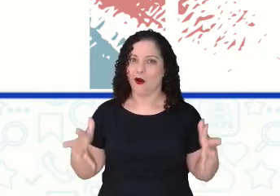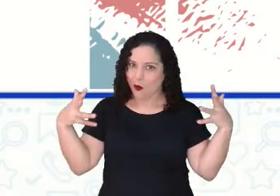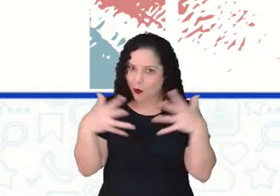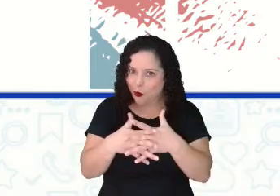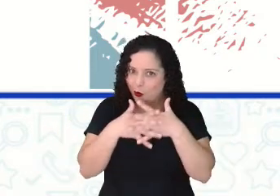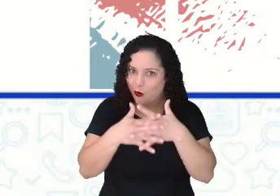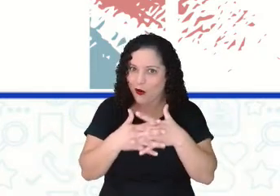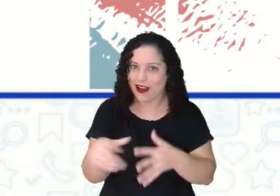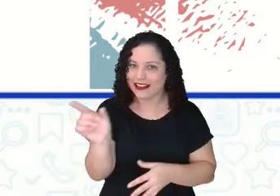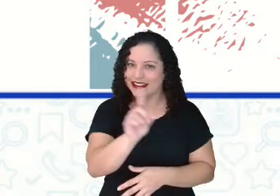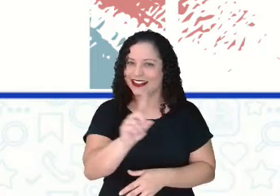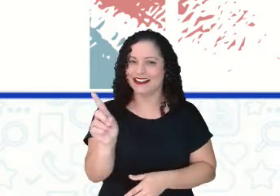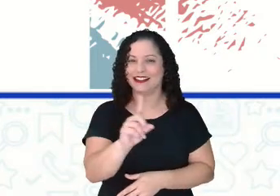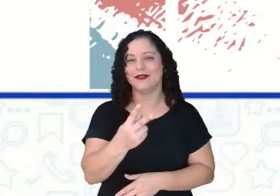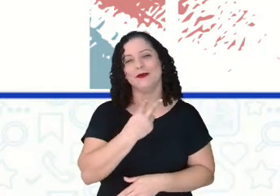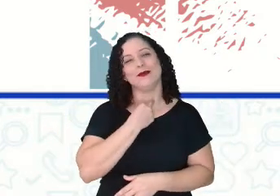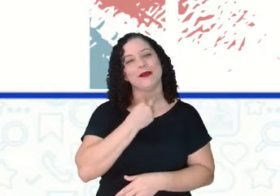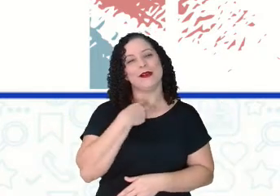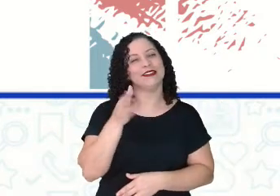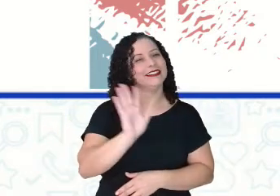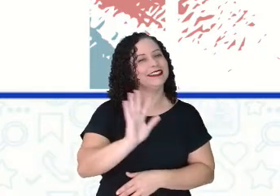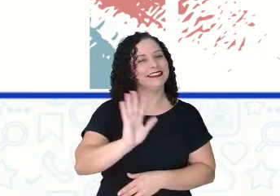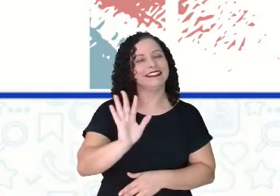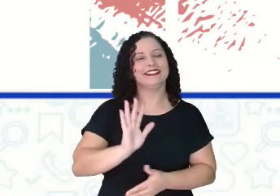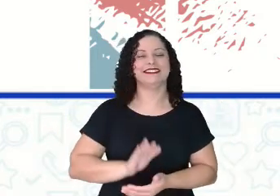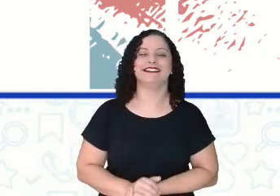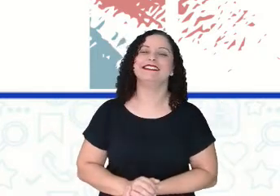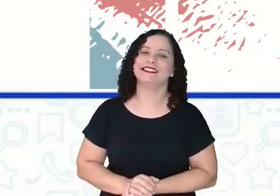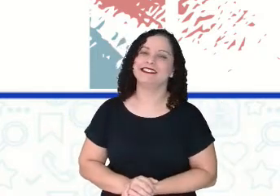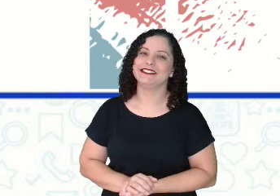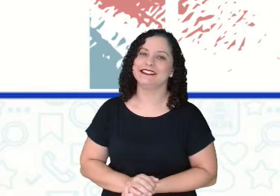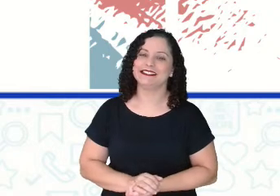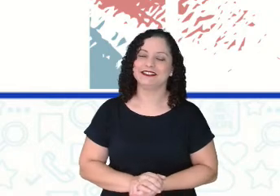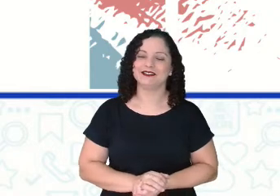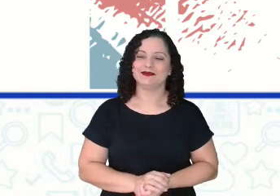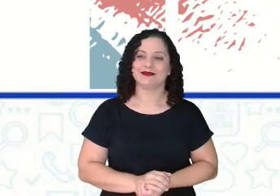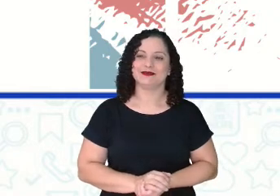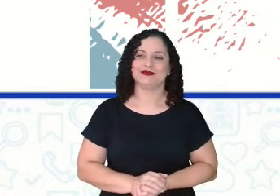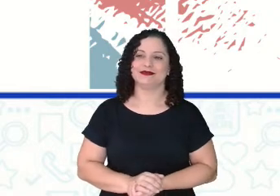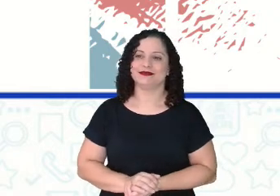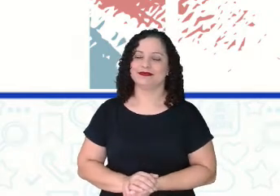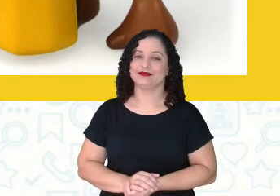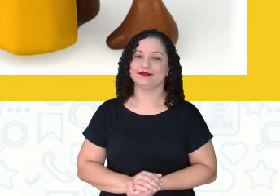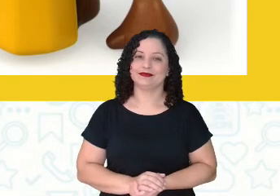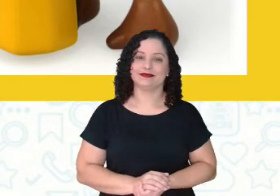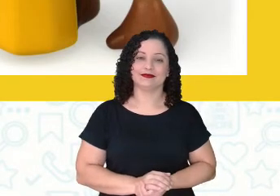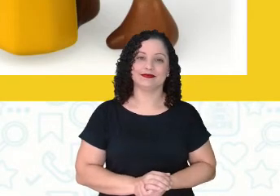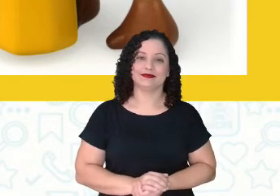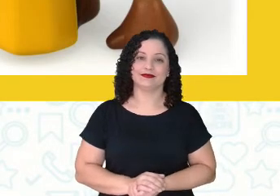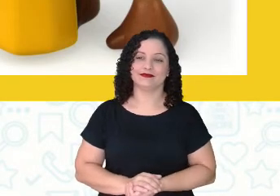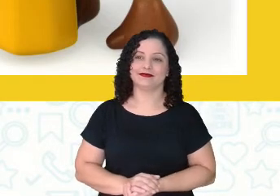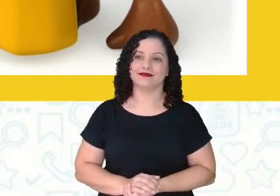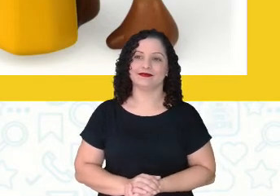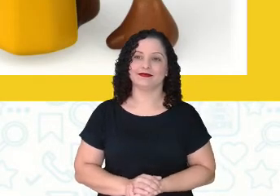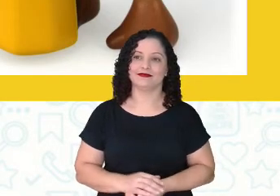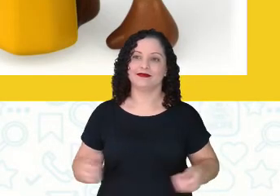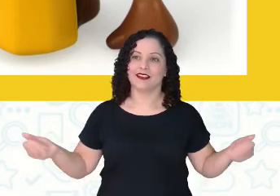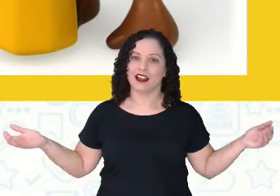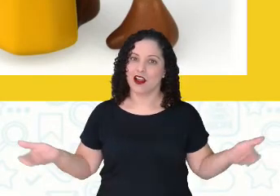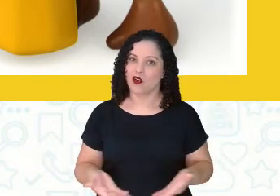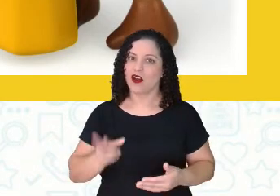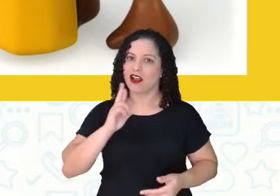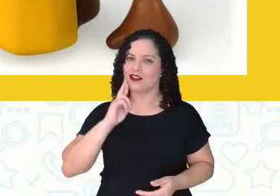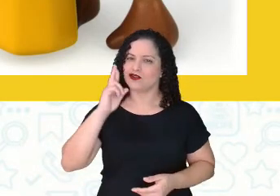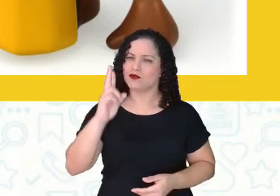falando tanto de hipônimos e hiperônimos que a gente acaba assim querendo trocar tudo, mas não podemos. Então, a resposta, não